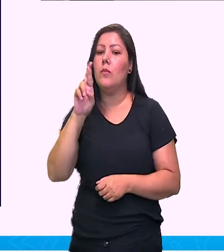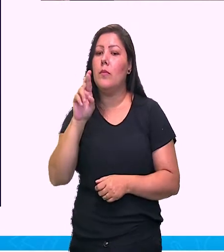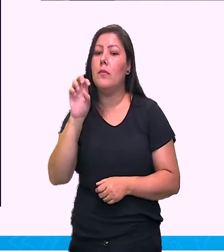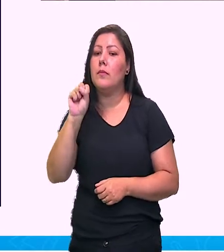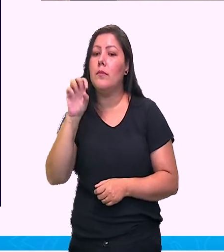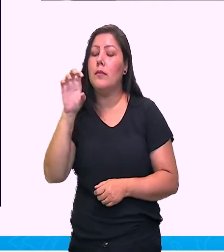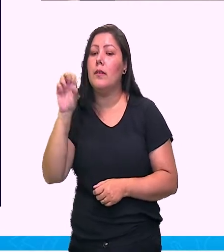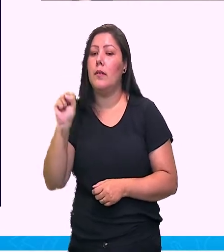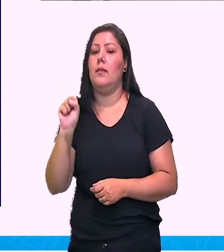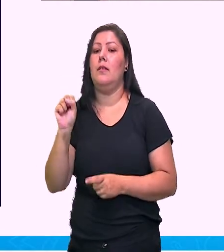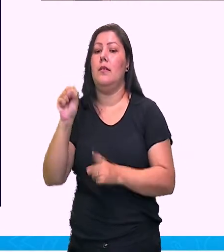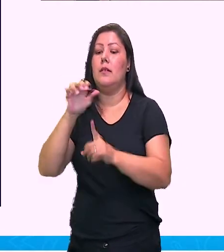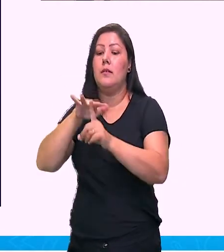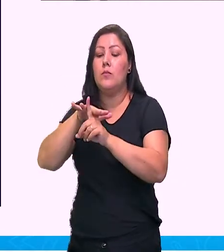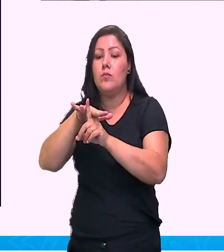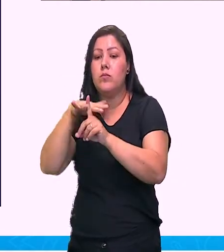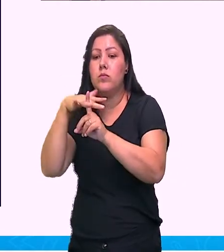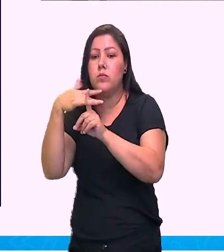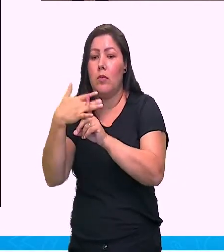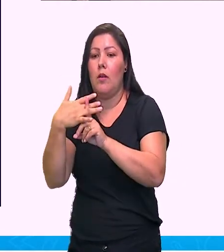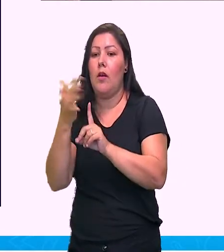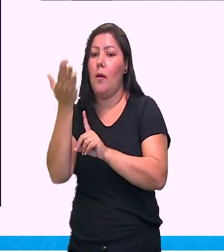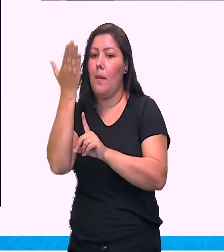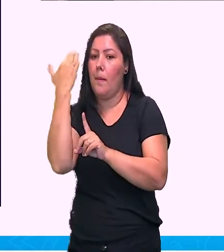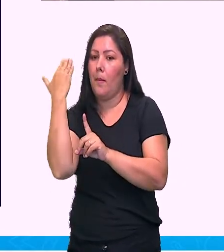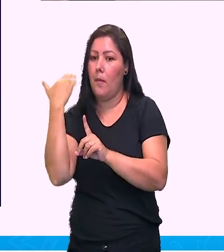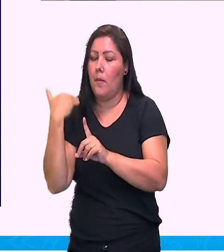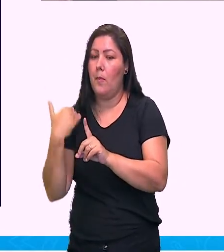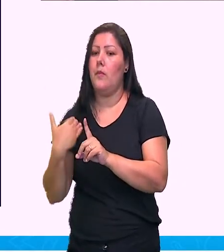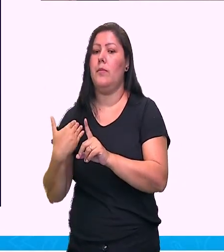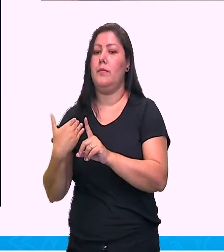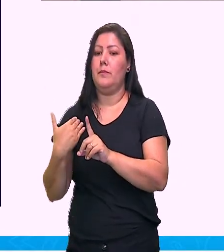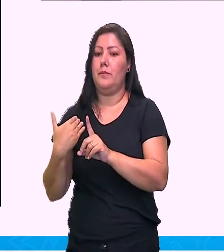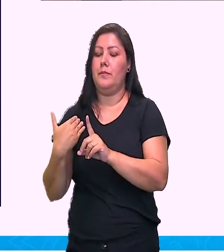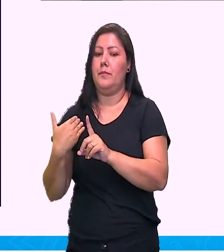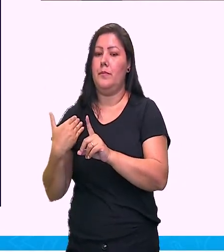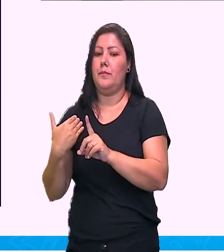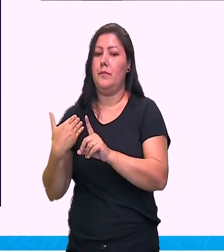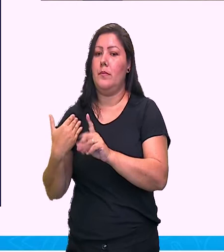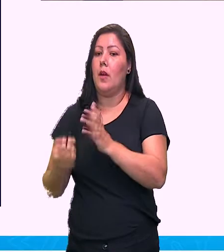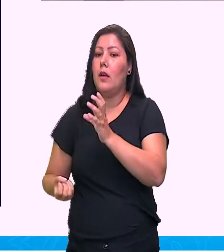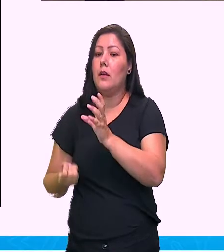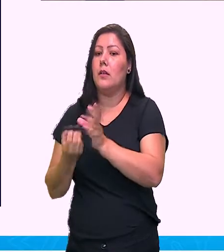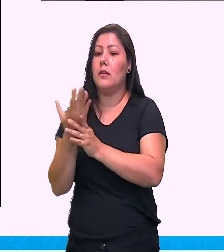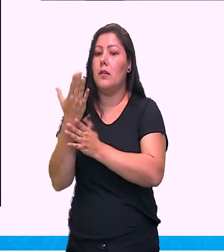URSS, União das Repúblicas Socialistas Soviéticas.